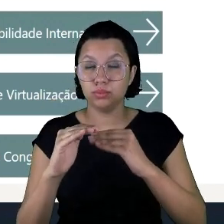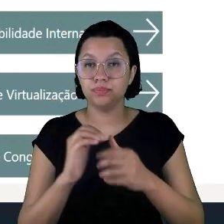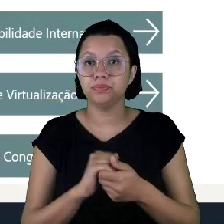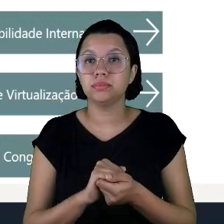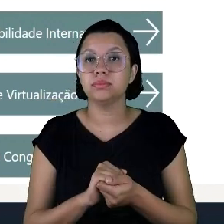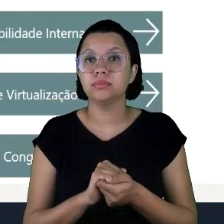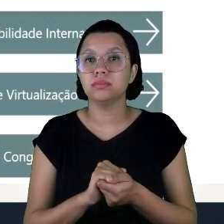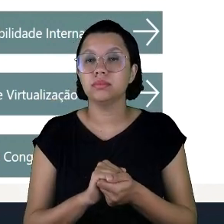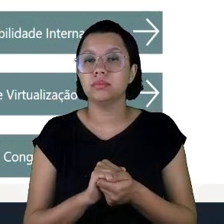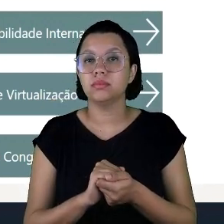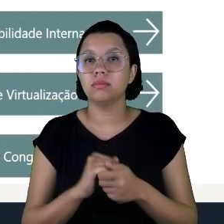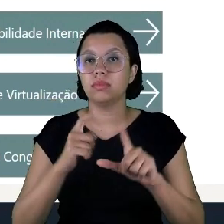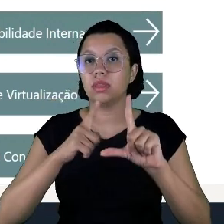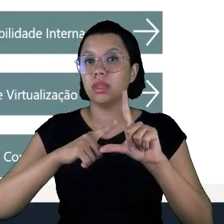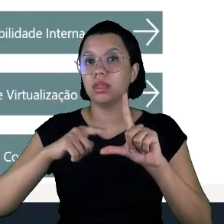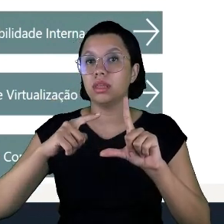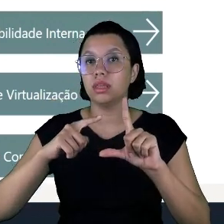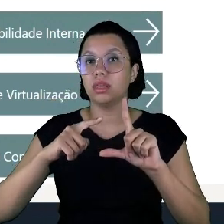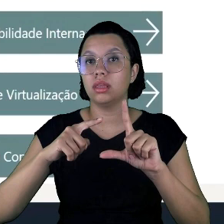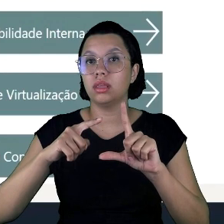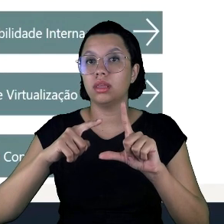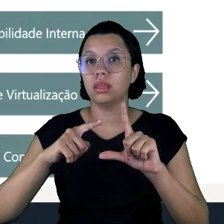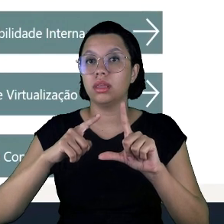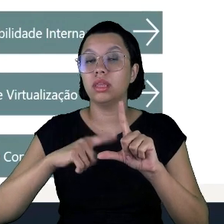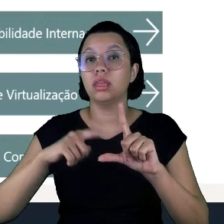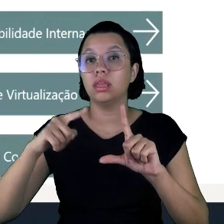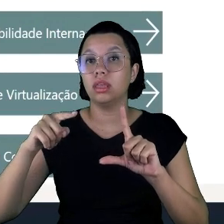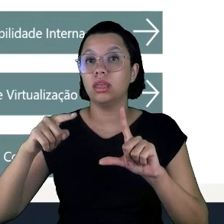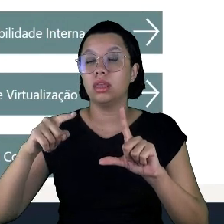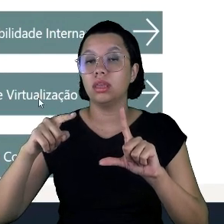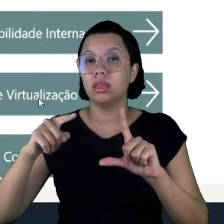e-mail da estatística, que é